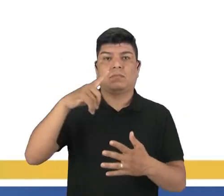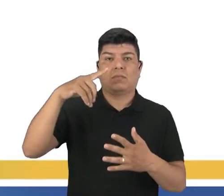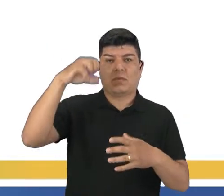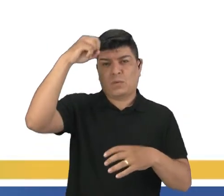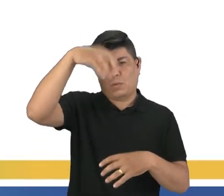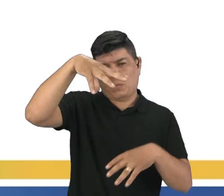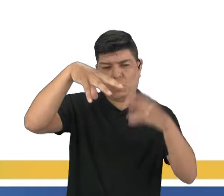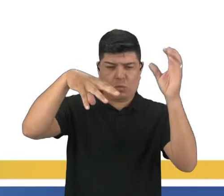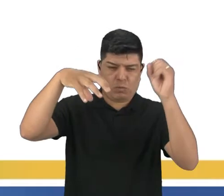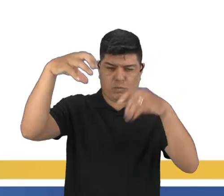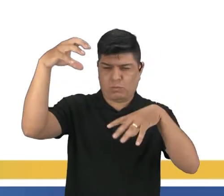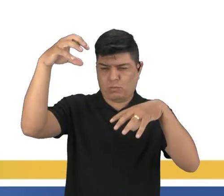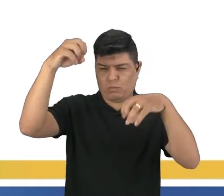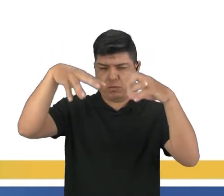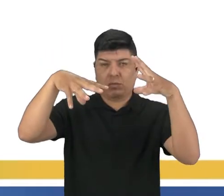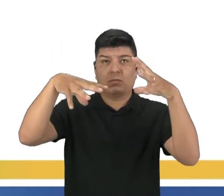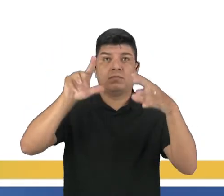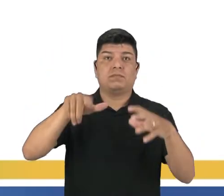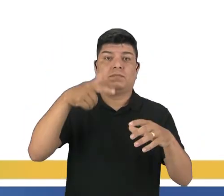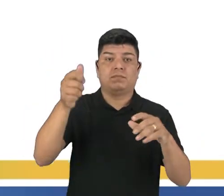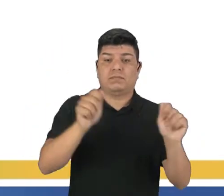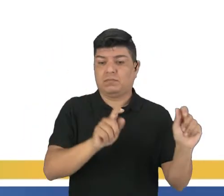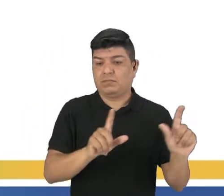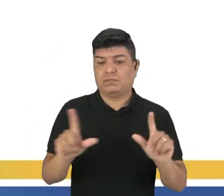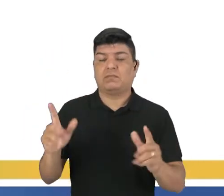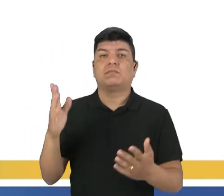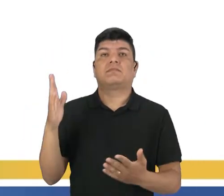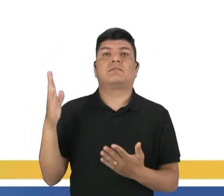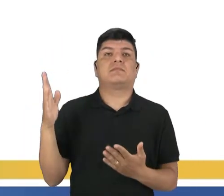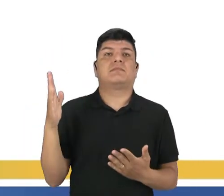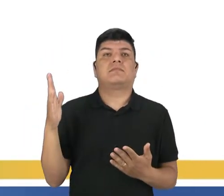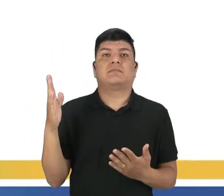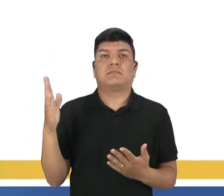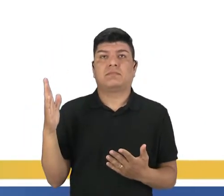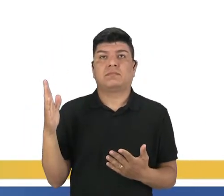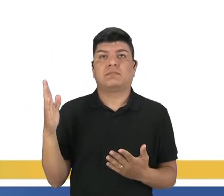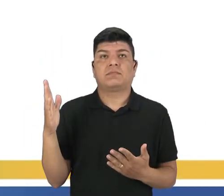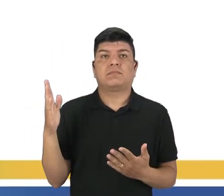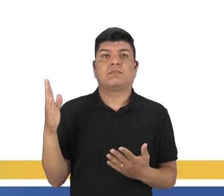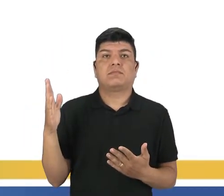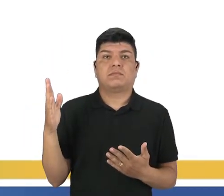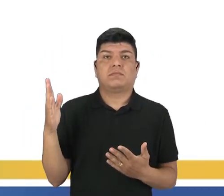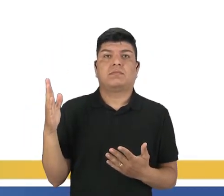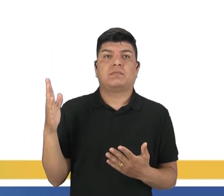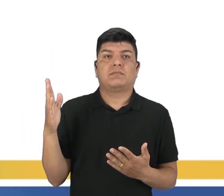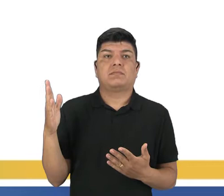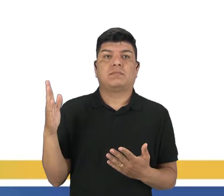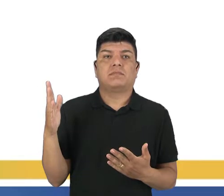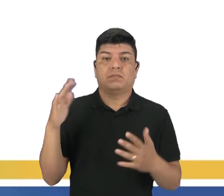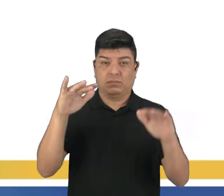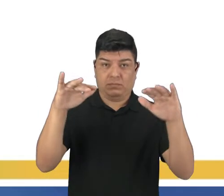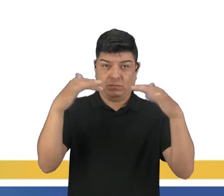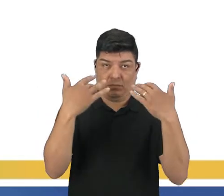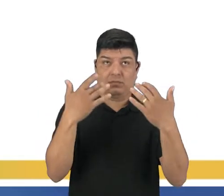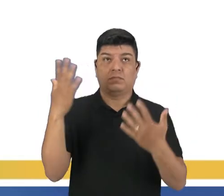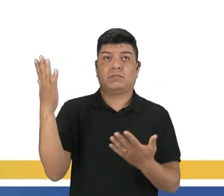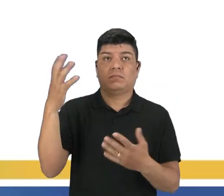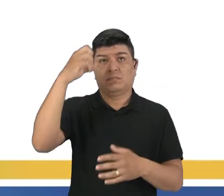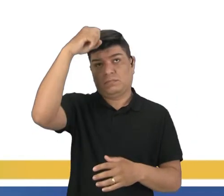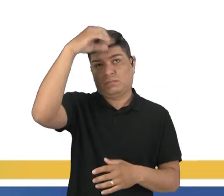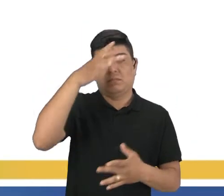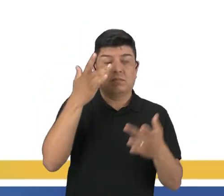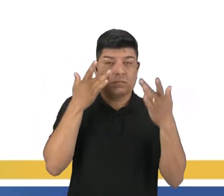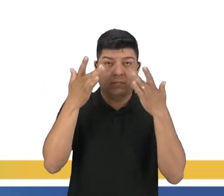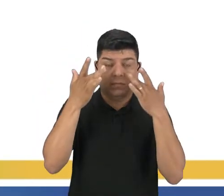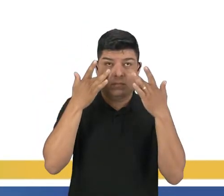uns efeitos luminosos, E no outro cenário que eu vou passar agora, você vai ver bem esse destaque. Acompanhe comigo.